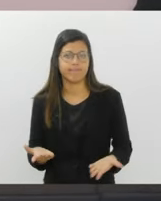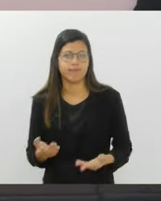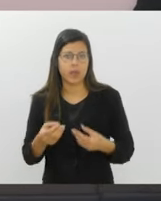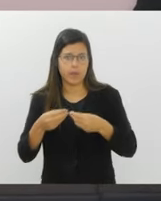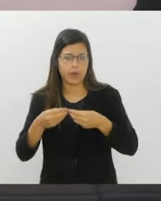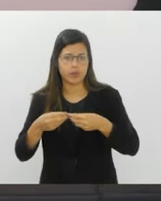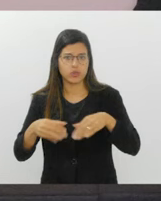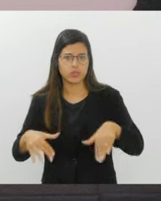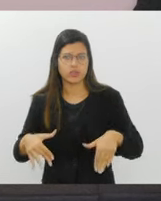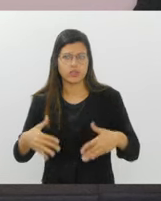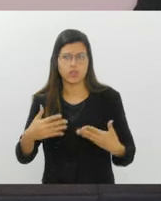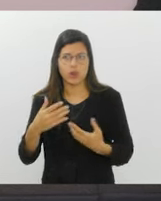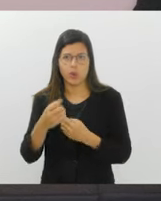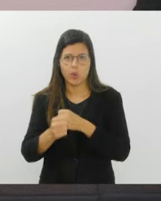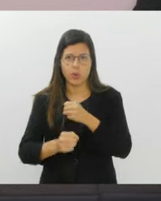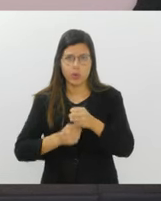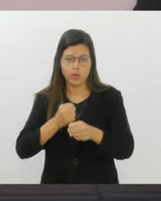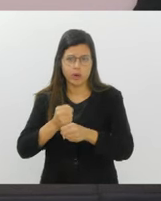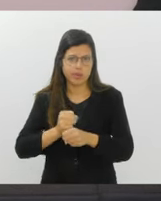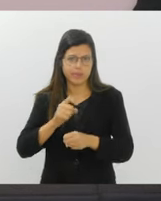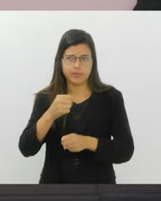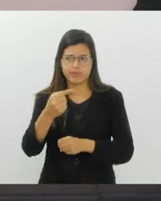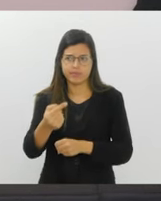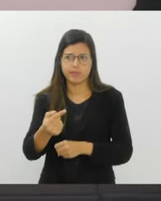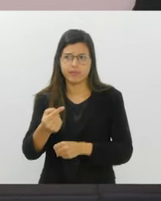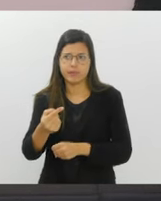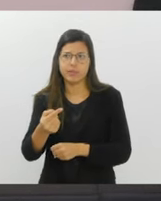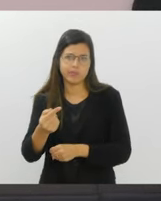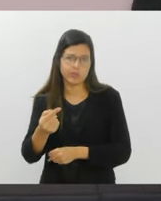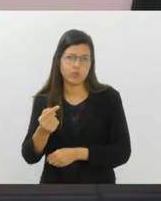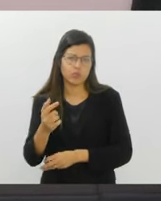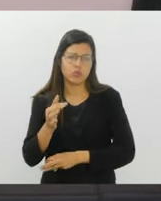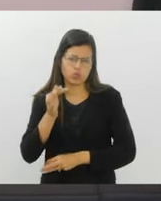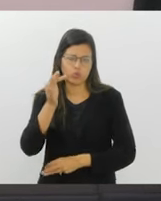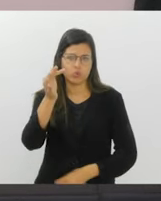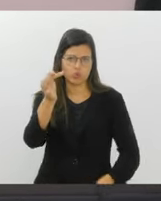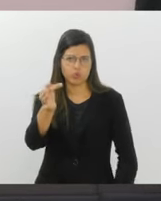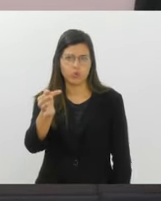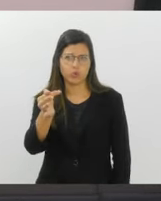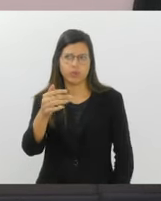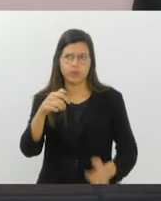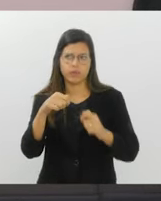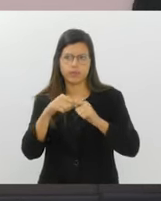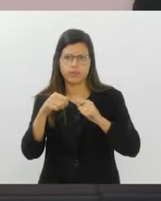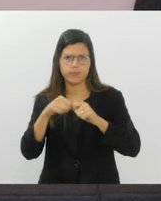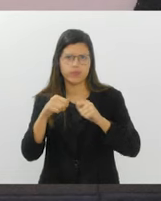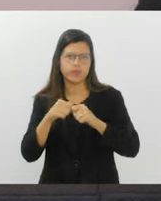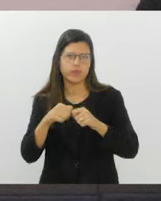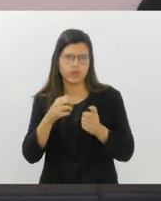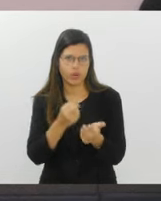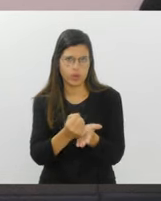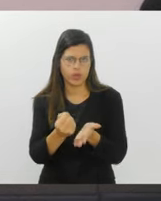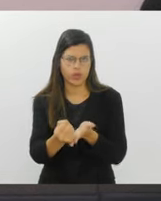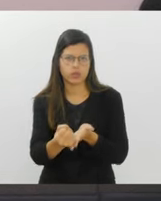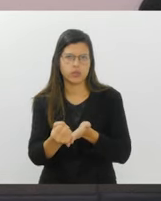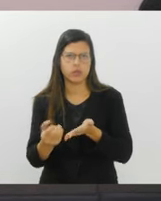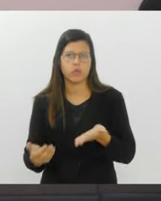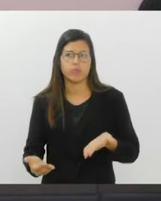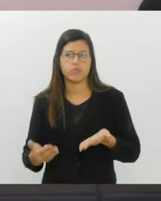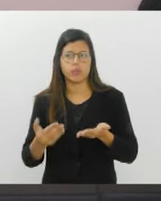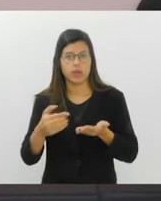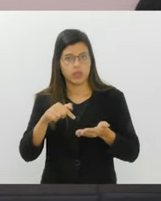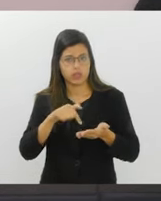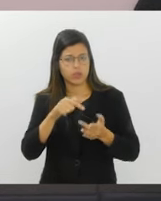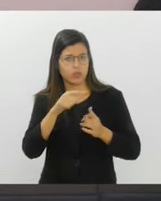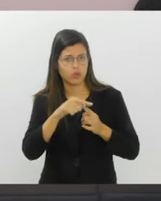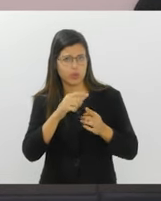ano seguinte, mas nos anos seguintes, quando você faz essa concessão. Então, esse tipo de